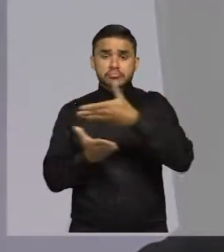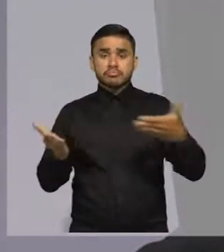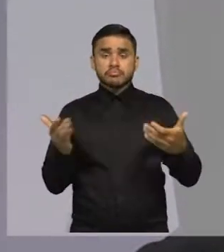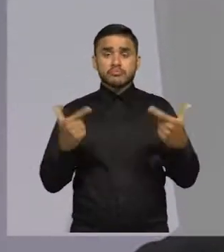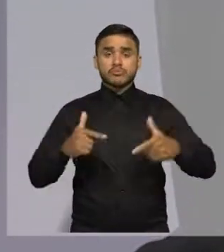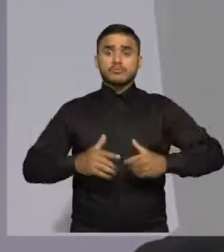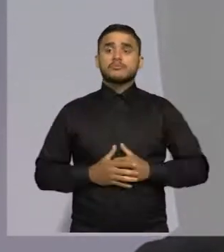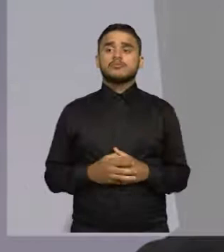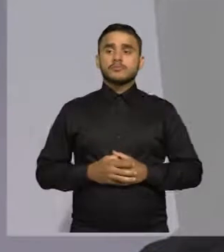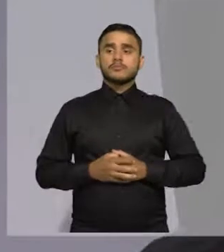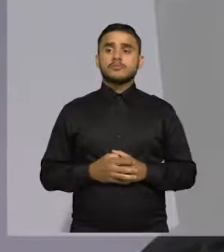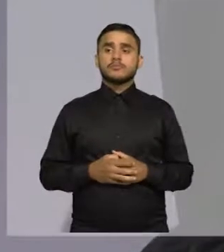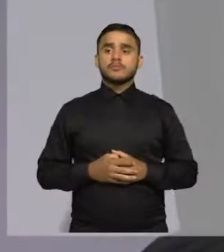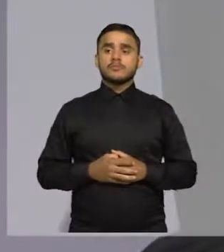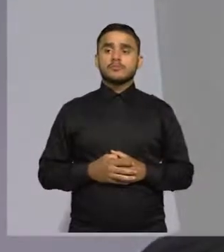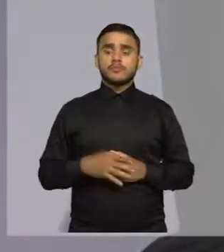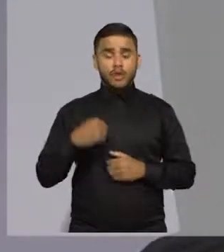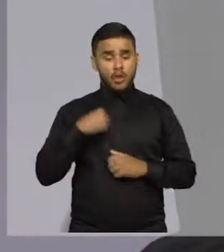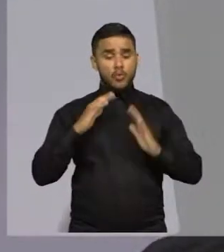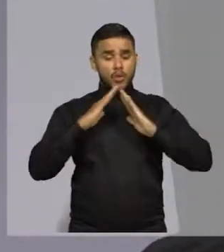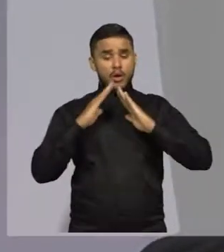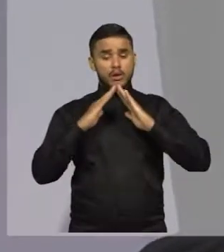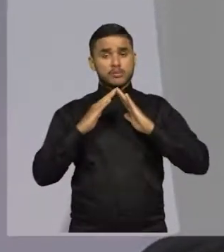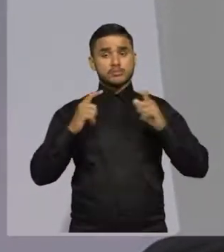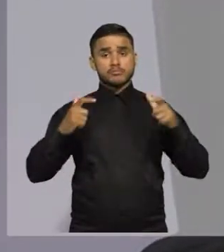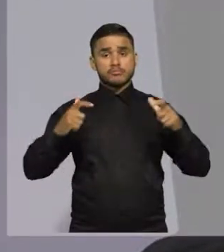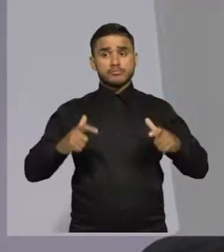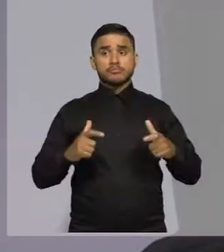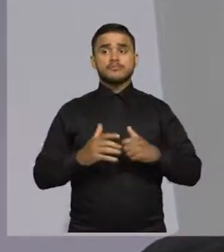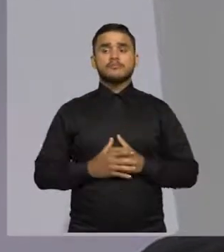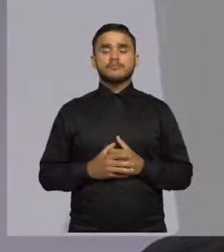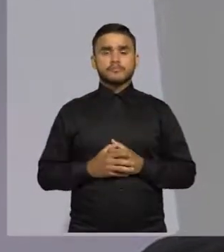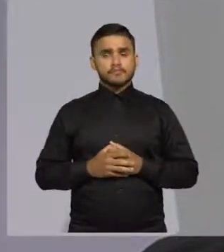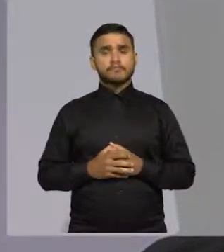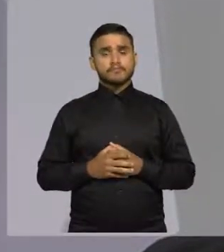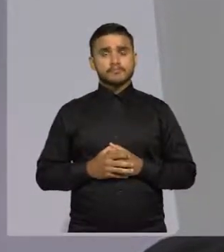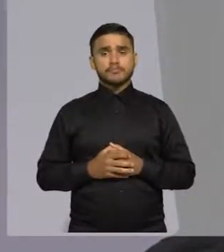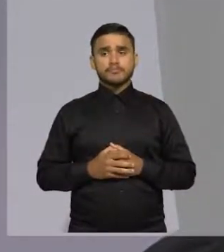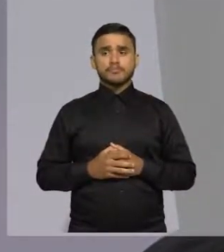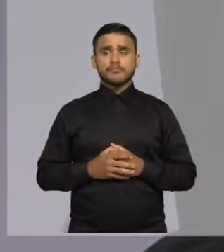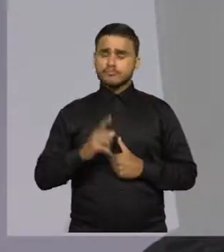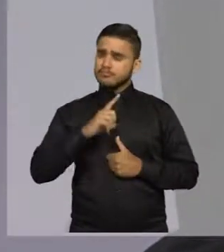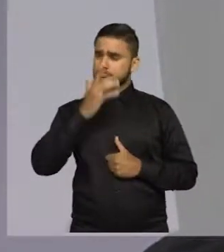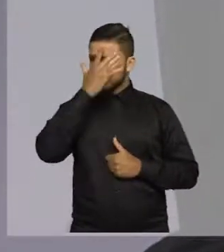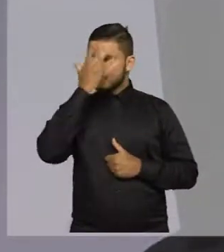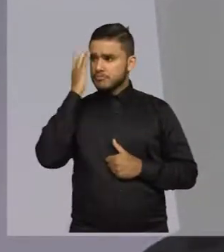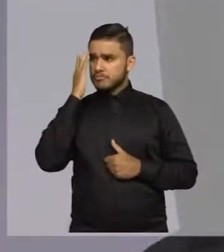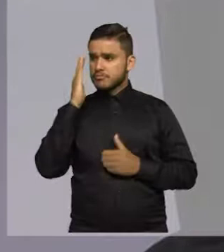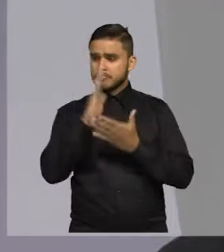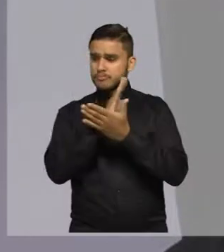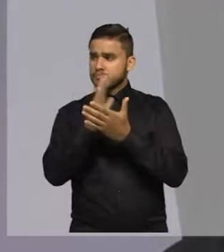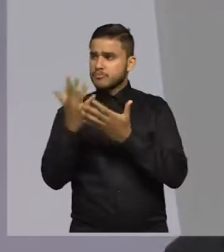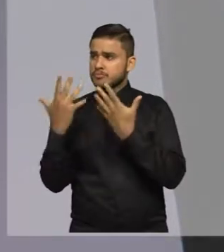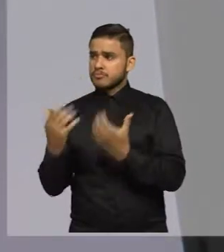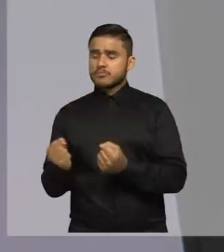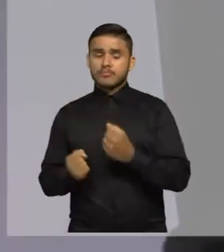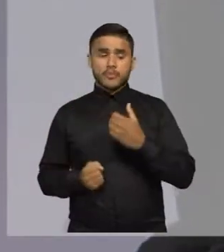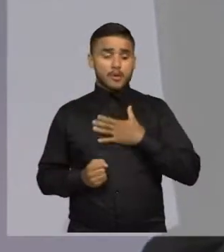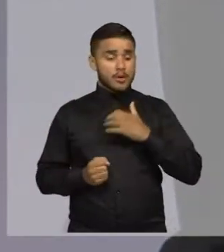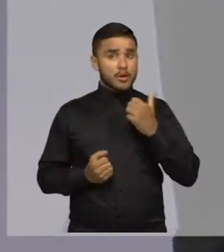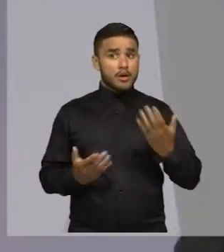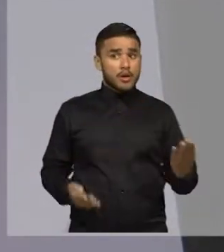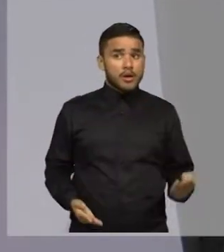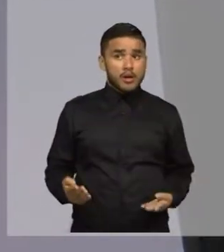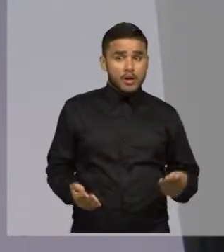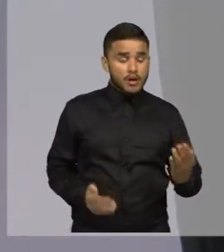relacionamento. Eu tiro pelo lugar onde eu moro, né? Porque tem gente que não aceita que a minha